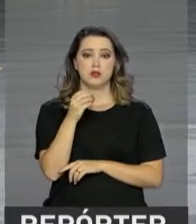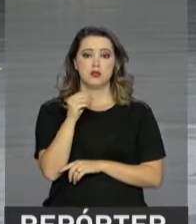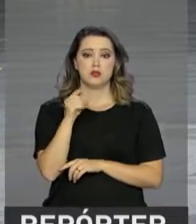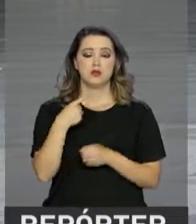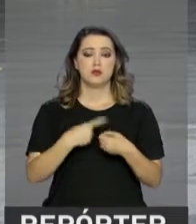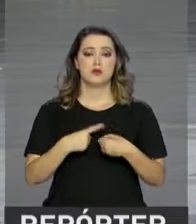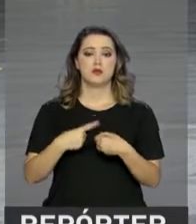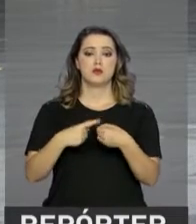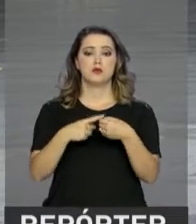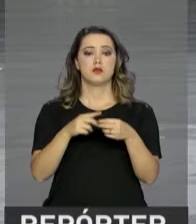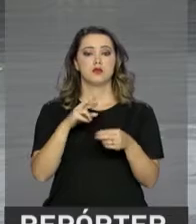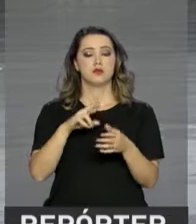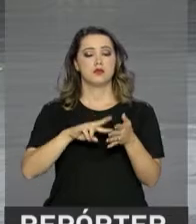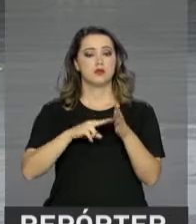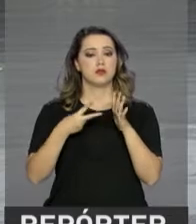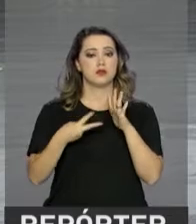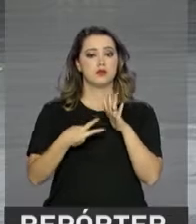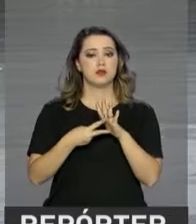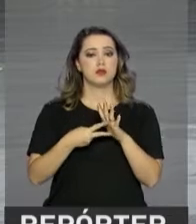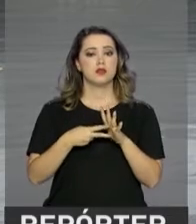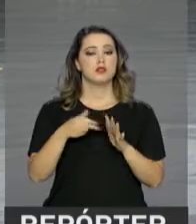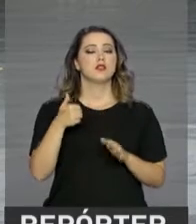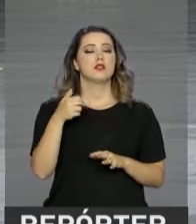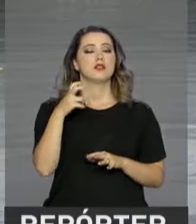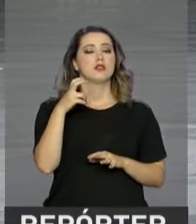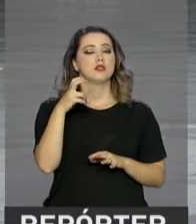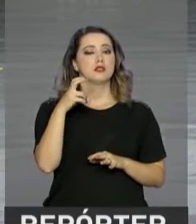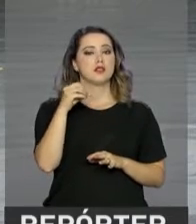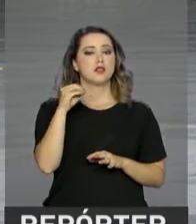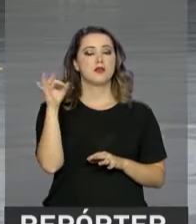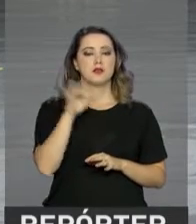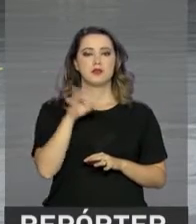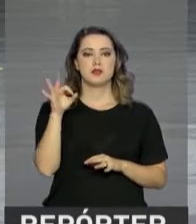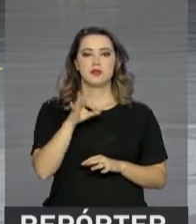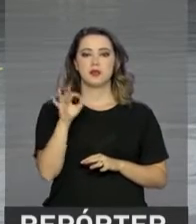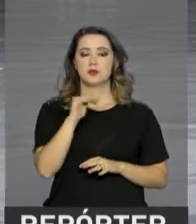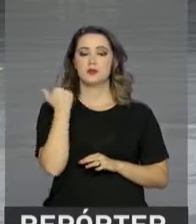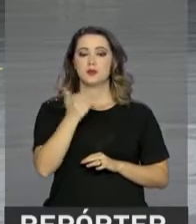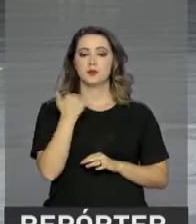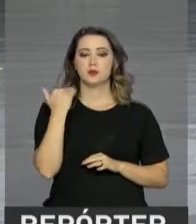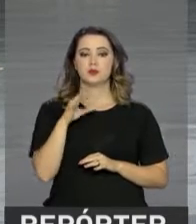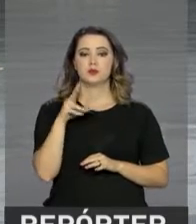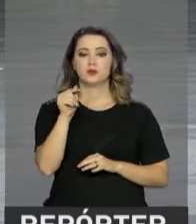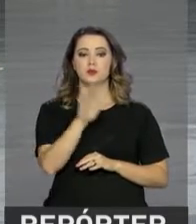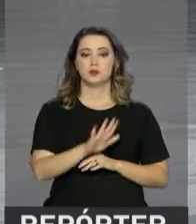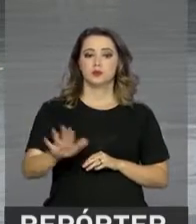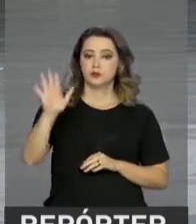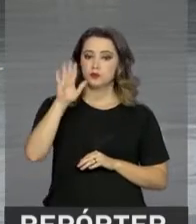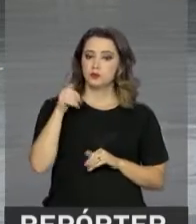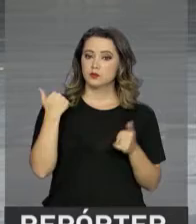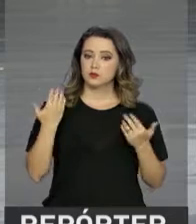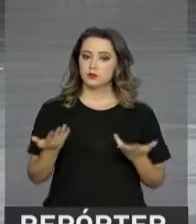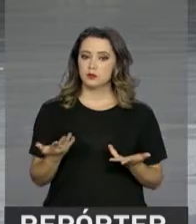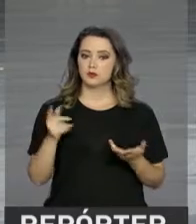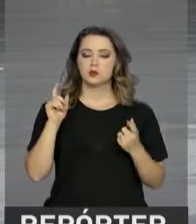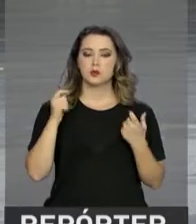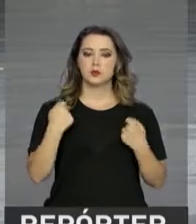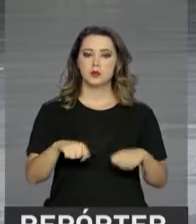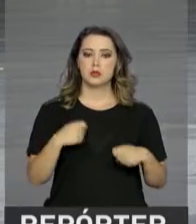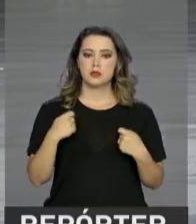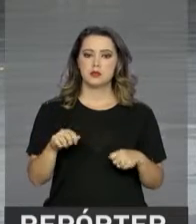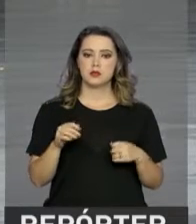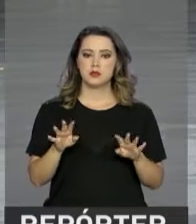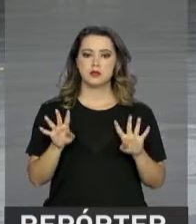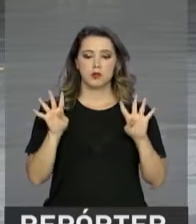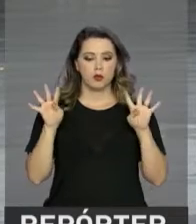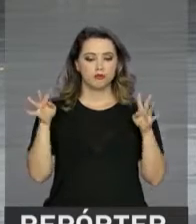do país, eles respondem por pelo menos 50% dos homicídios nacionais e que por isso, portanto, é preciso